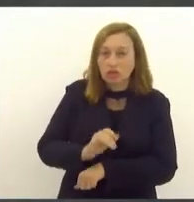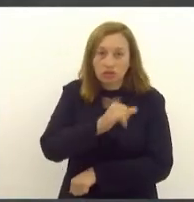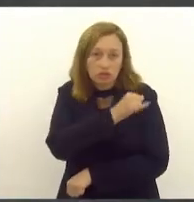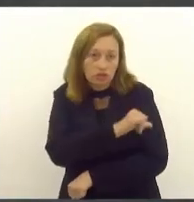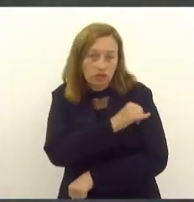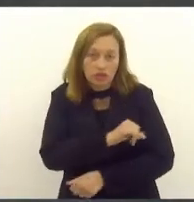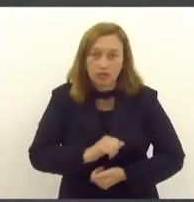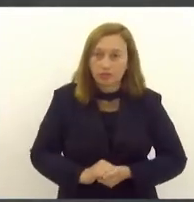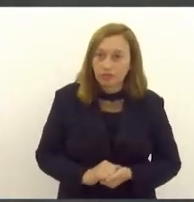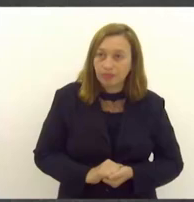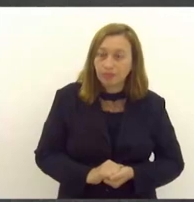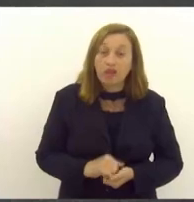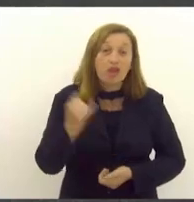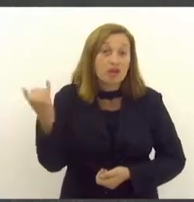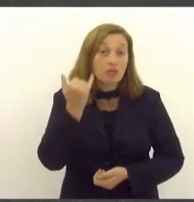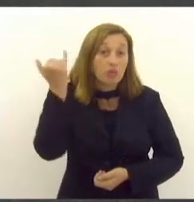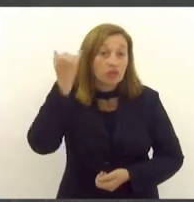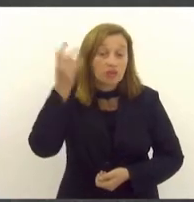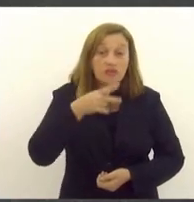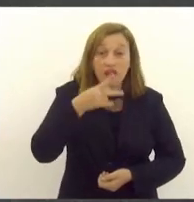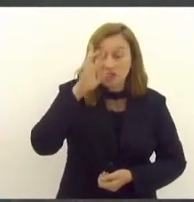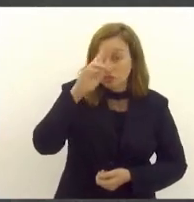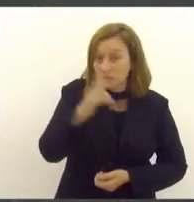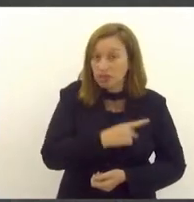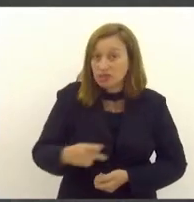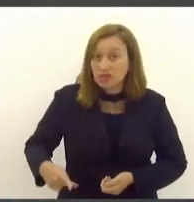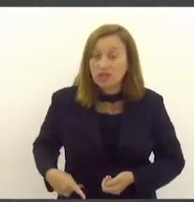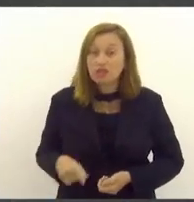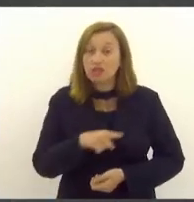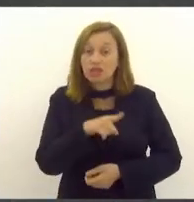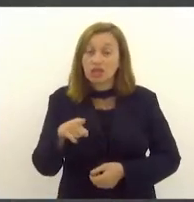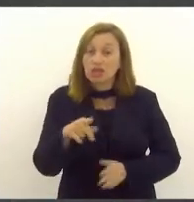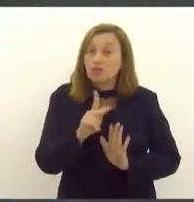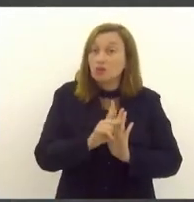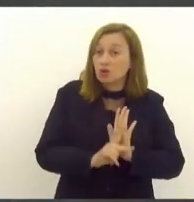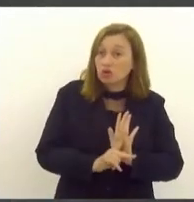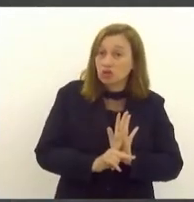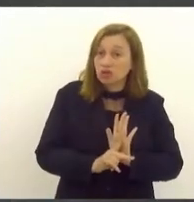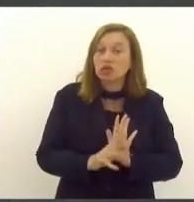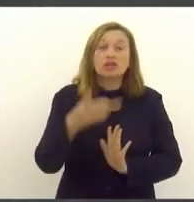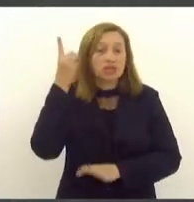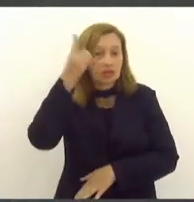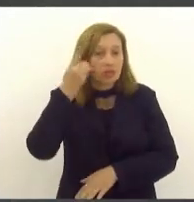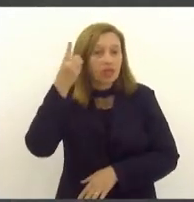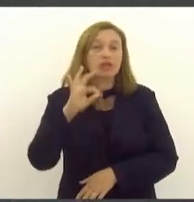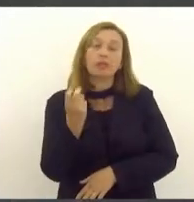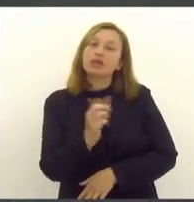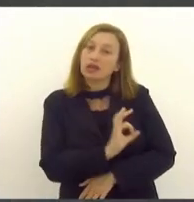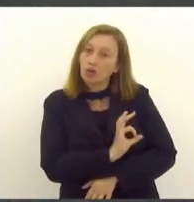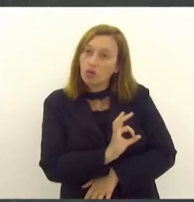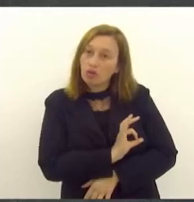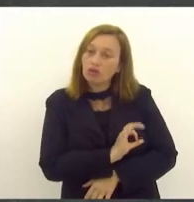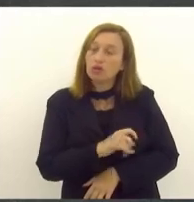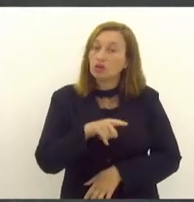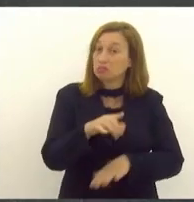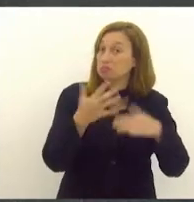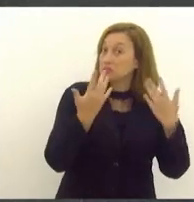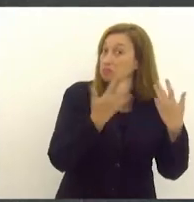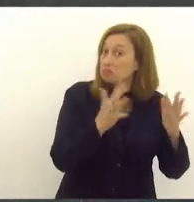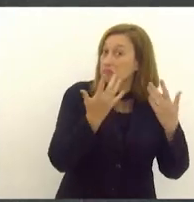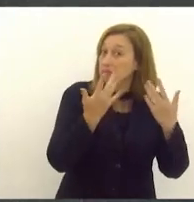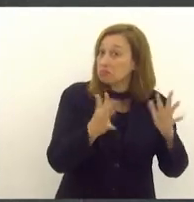do Rio de Janeiro é super importante dizer senhor presidente que este projeto da deputada Marta Rocha e aqui elogio